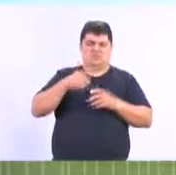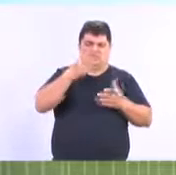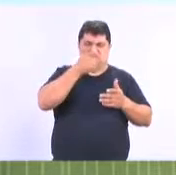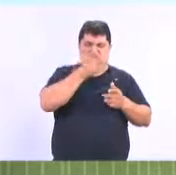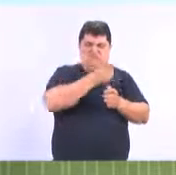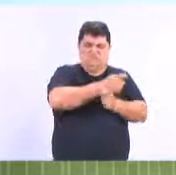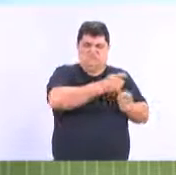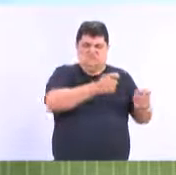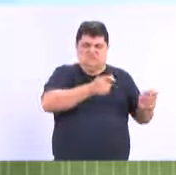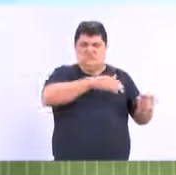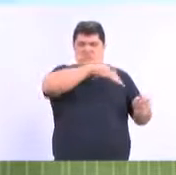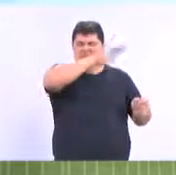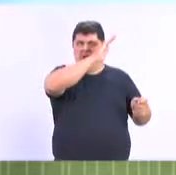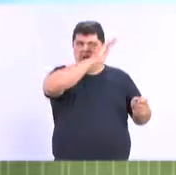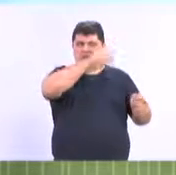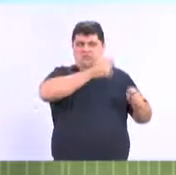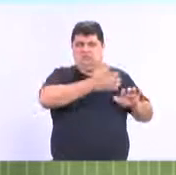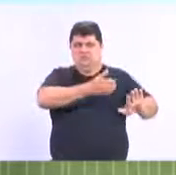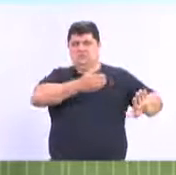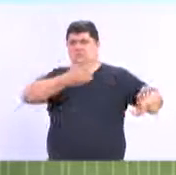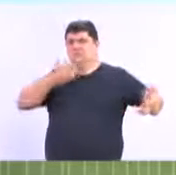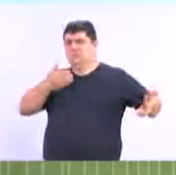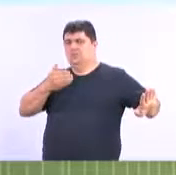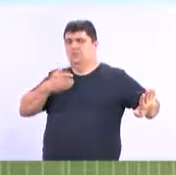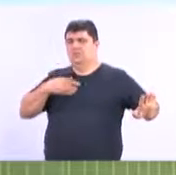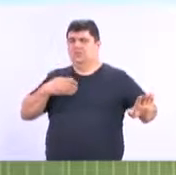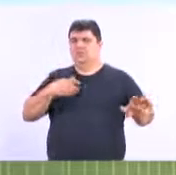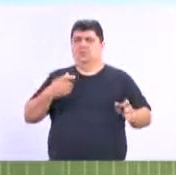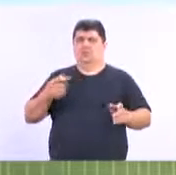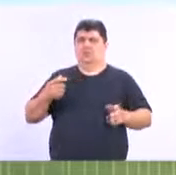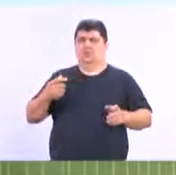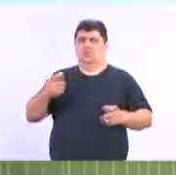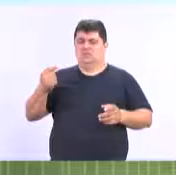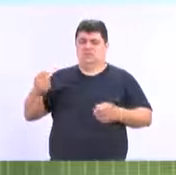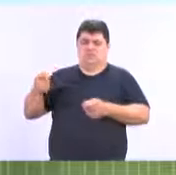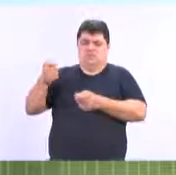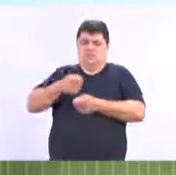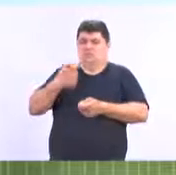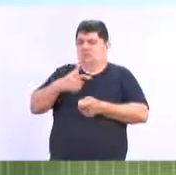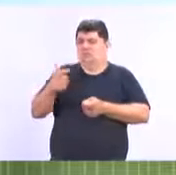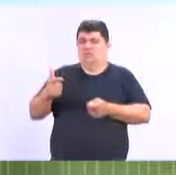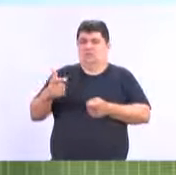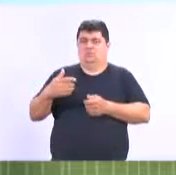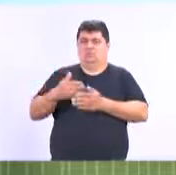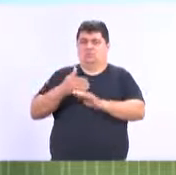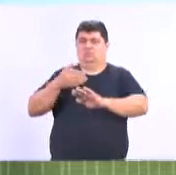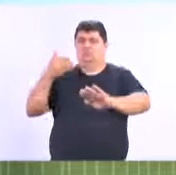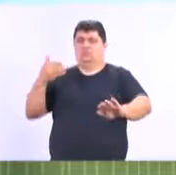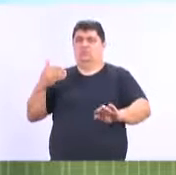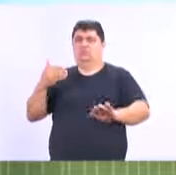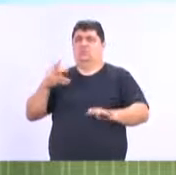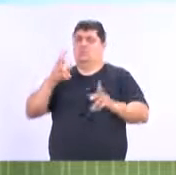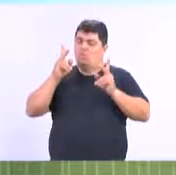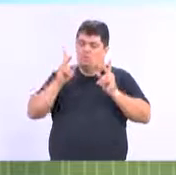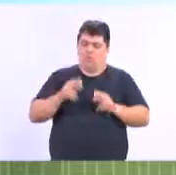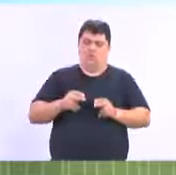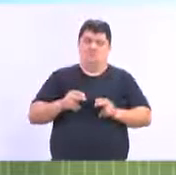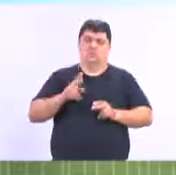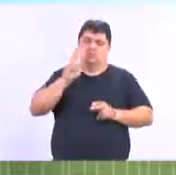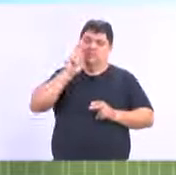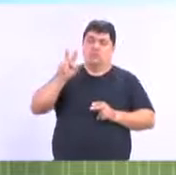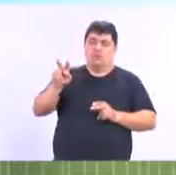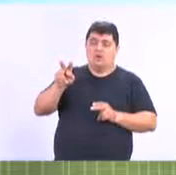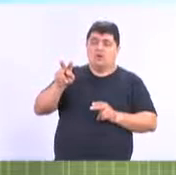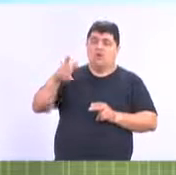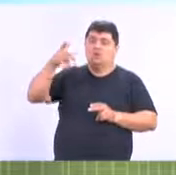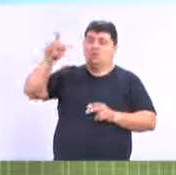eu vou me afastar dela. Se a empresa, os sócios não estão reinvestindo na empresa, eu vou me afastar dela. É isso que vocês têm que fazer também, fazer a comparação